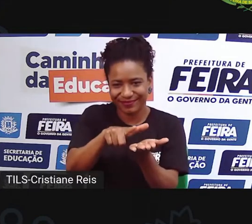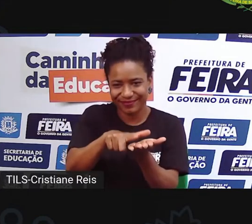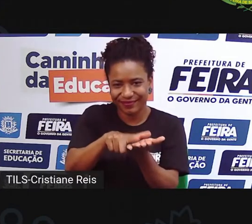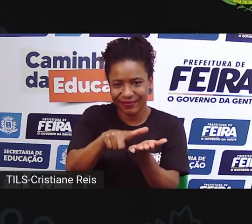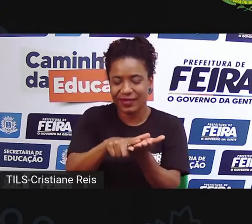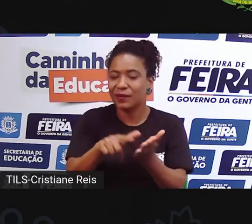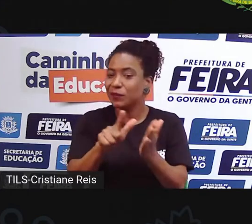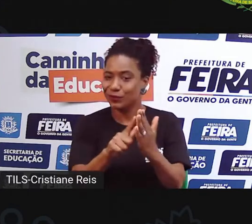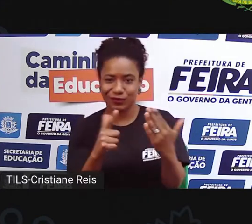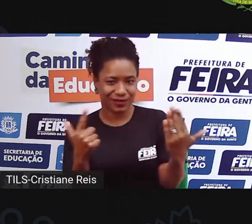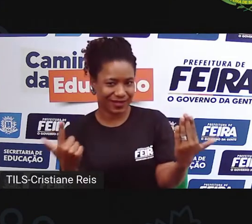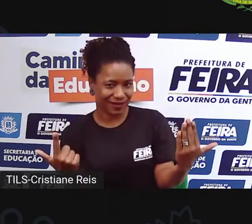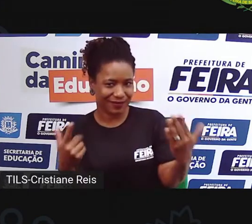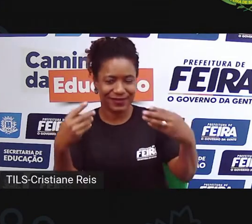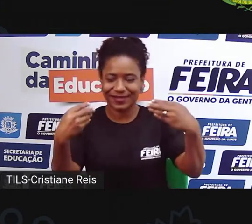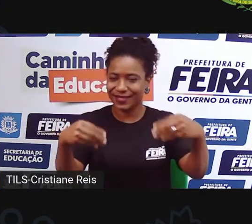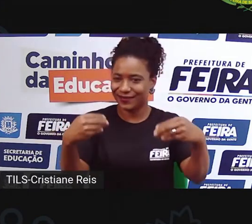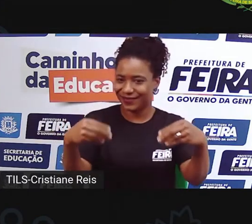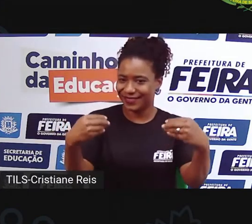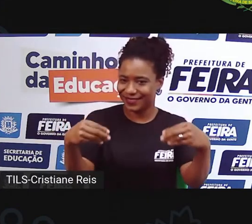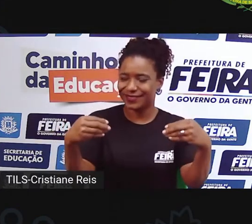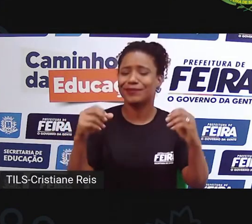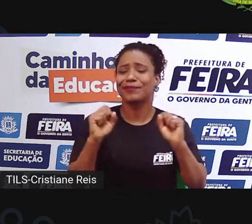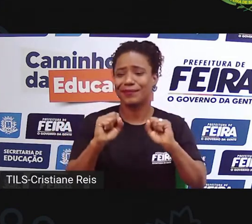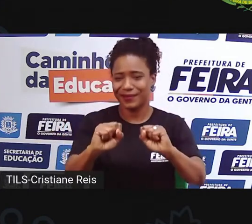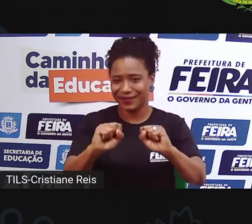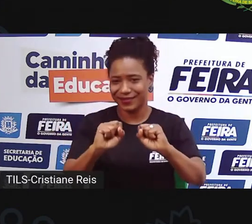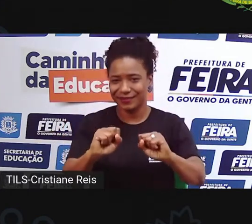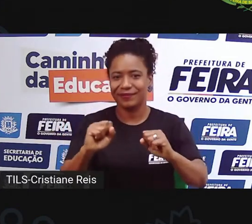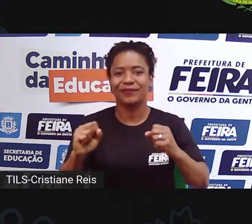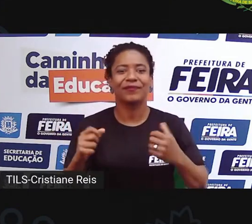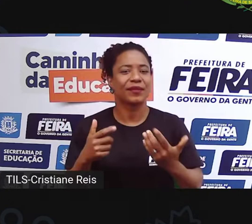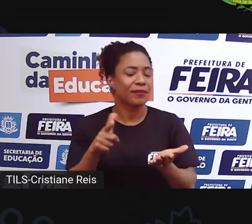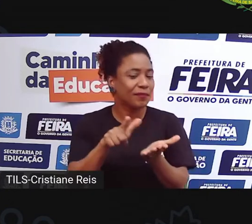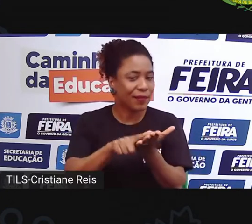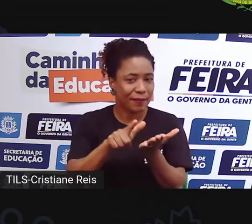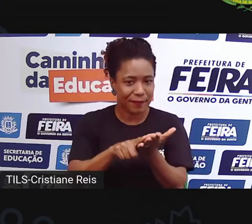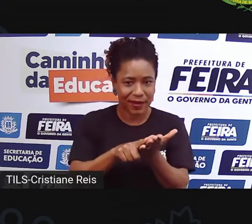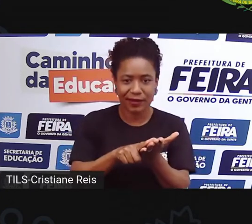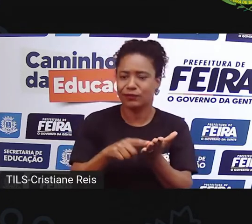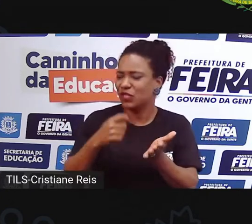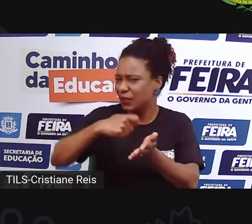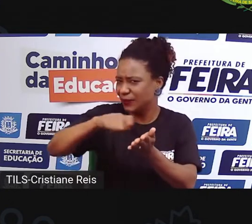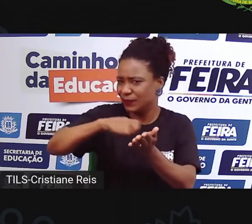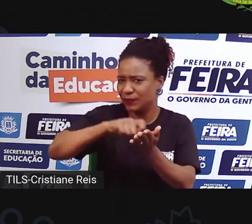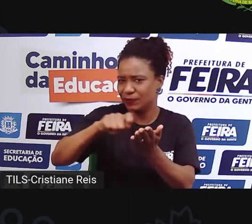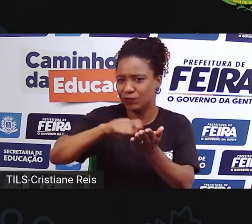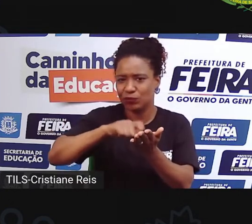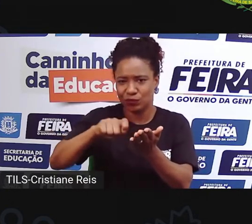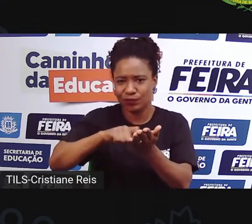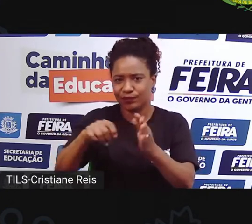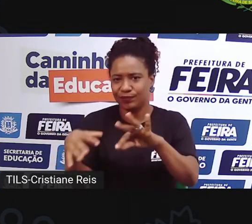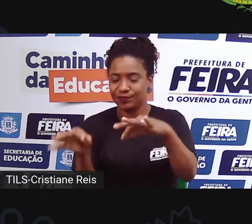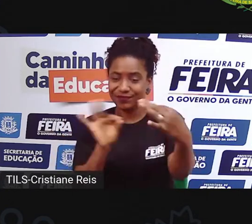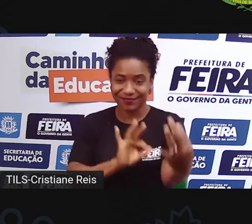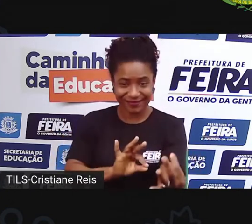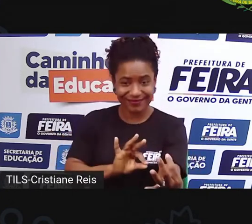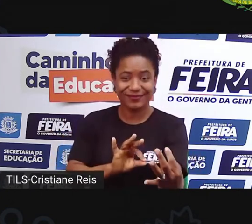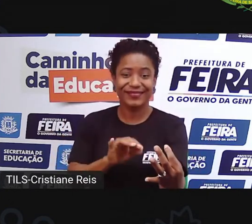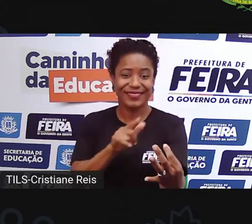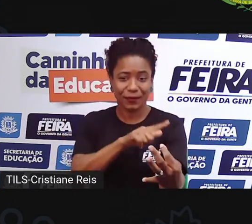jornal, pode ser de revista, tá, meninada? Pode ser algum papel que você já tenha riscado de um lado, vira do outro